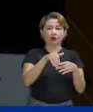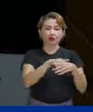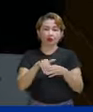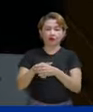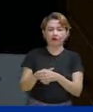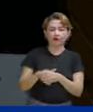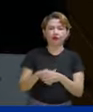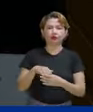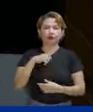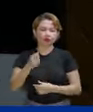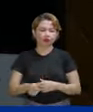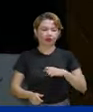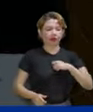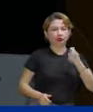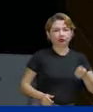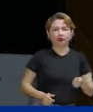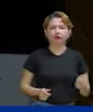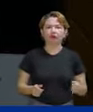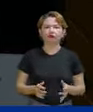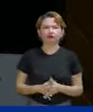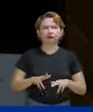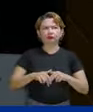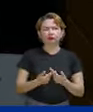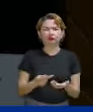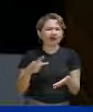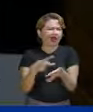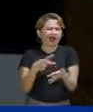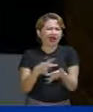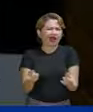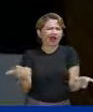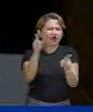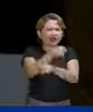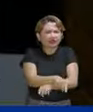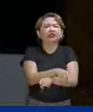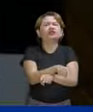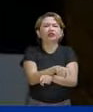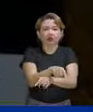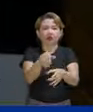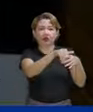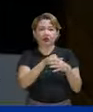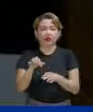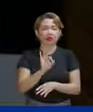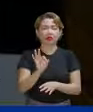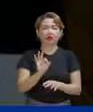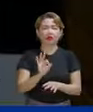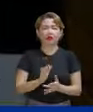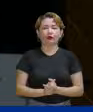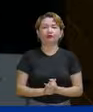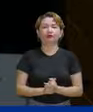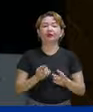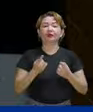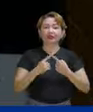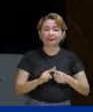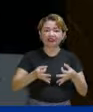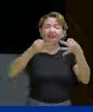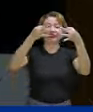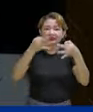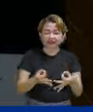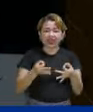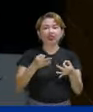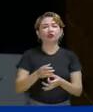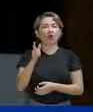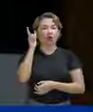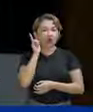não caracterizam contradição no acordo, pois o que importará é a coerência do voto vencedor. Explica que